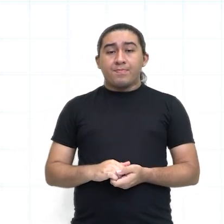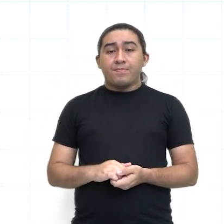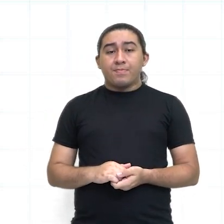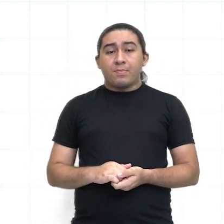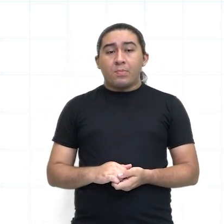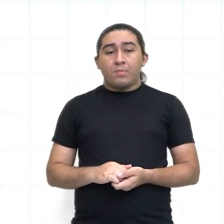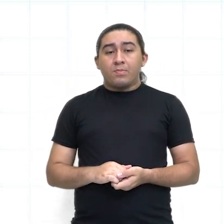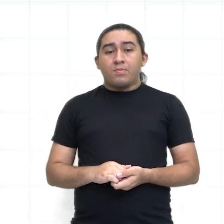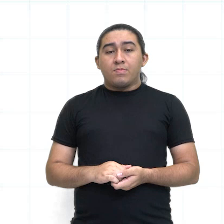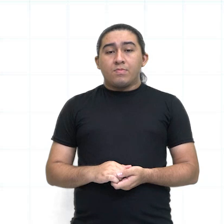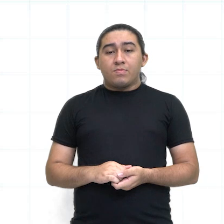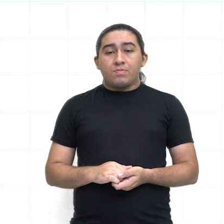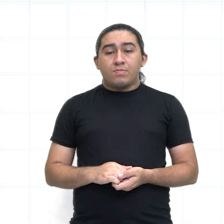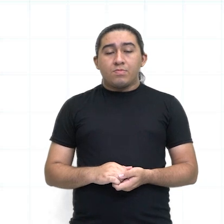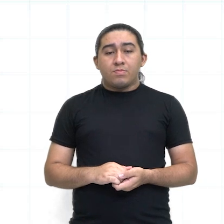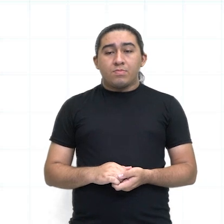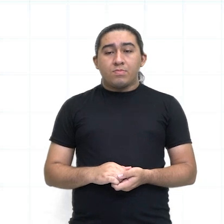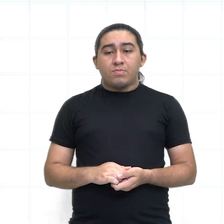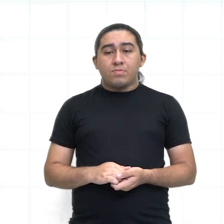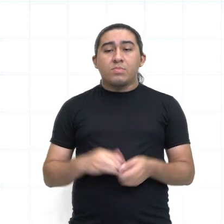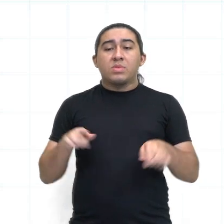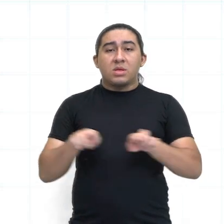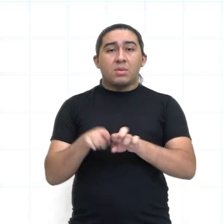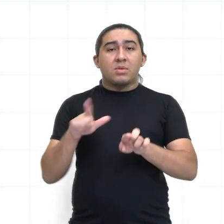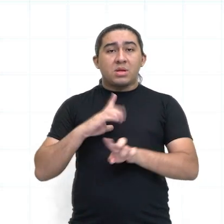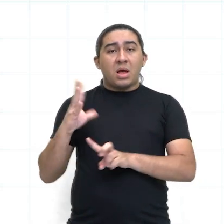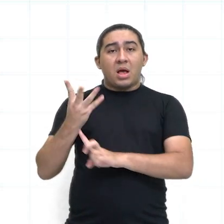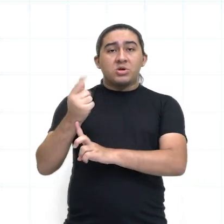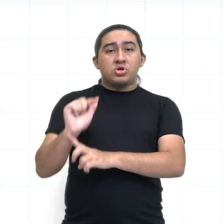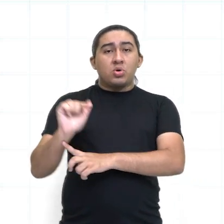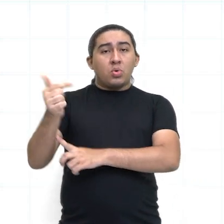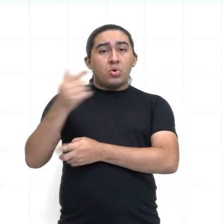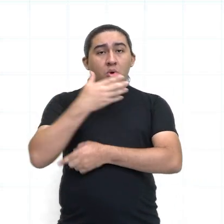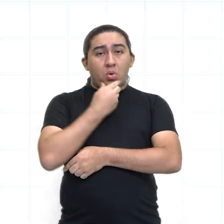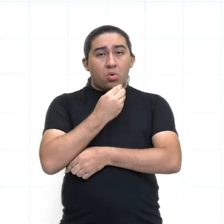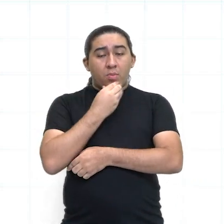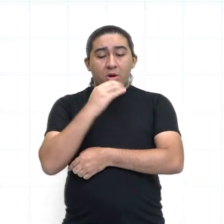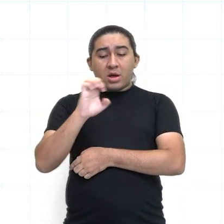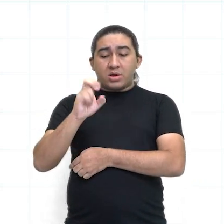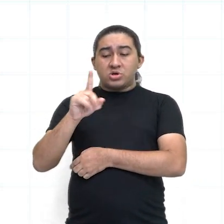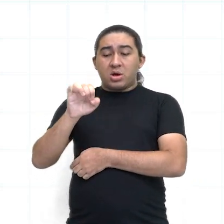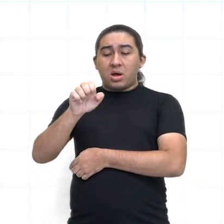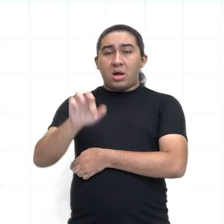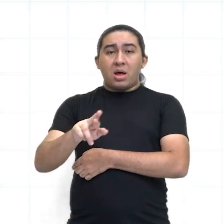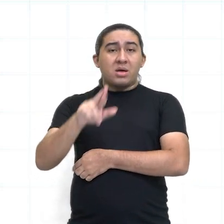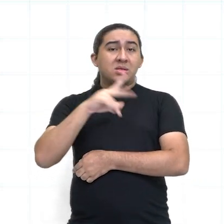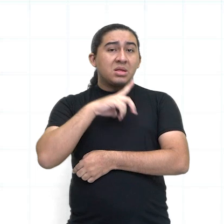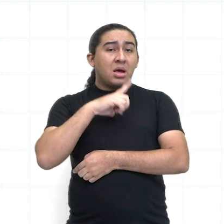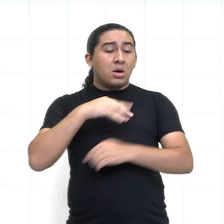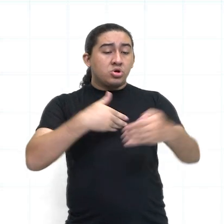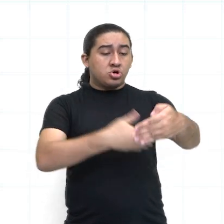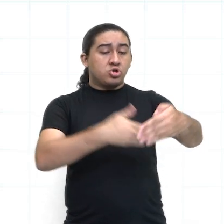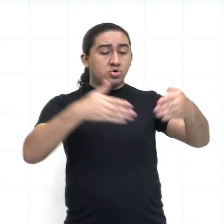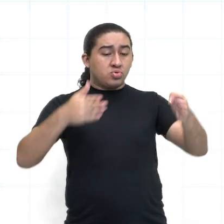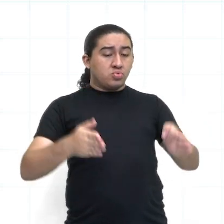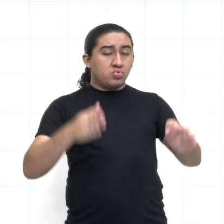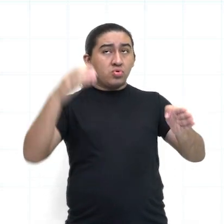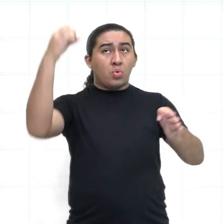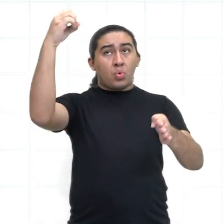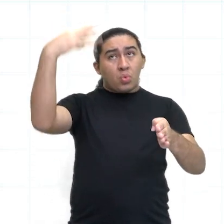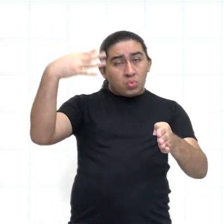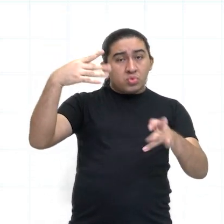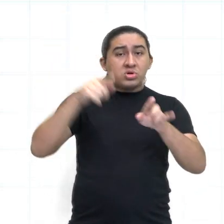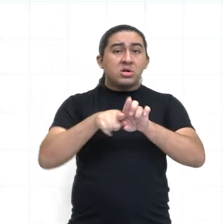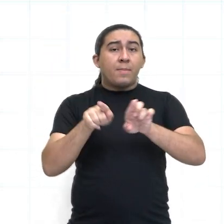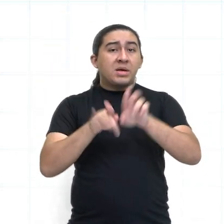também havia um artista, que era Edgar Degas, que ele pintava com a luz artificial nos teatros. Então,